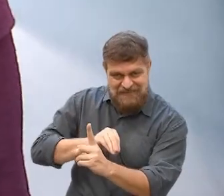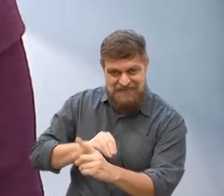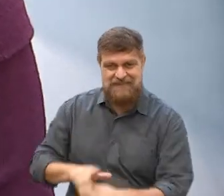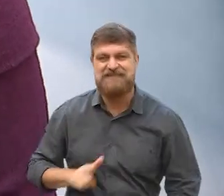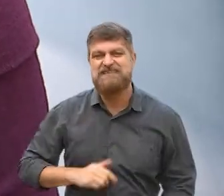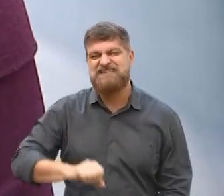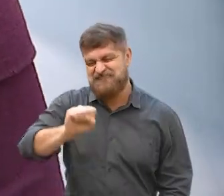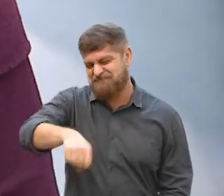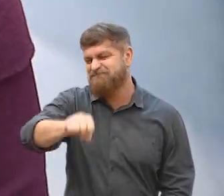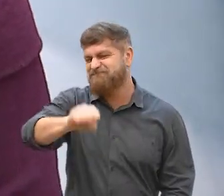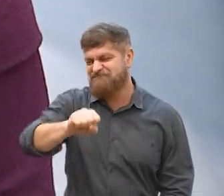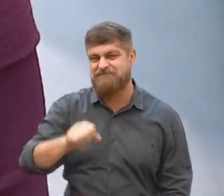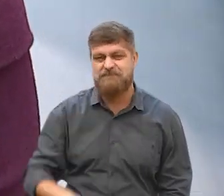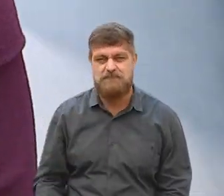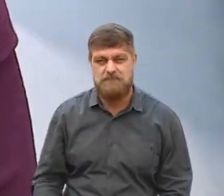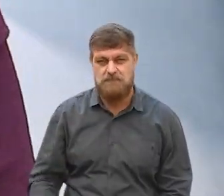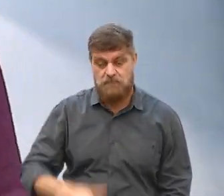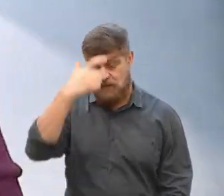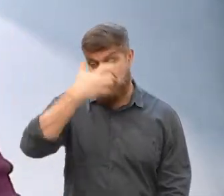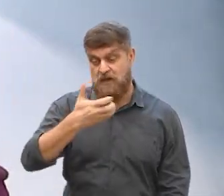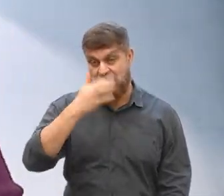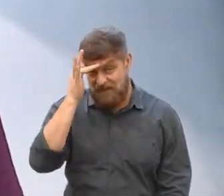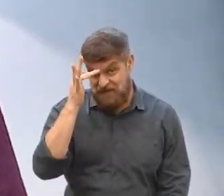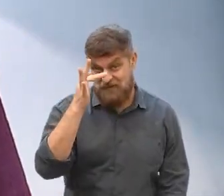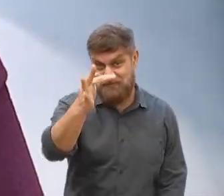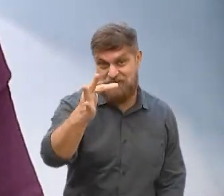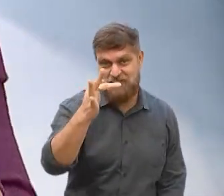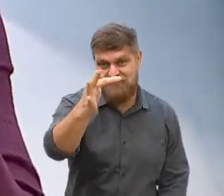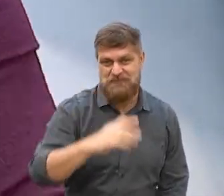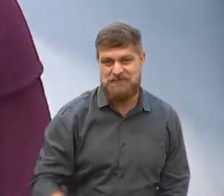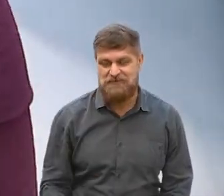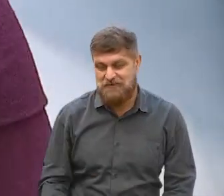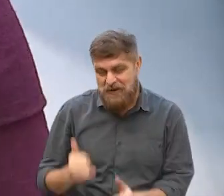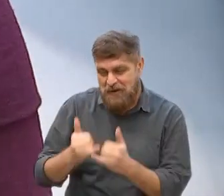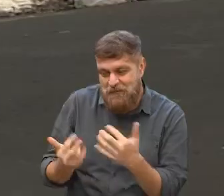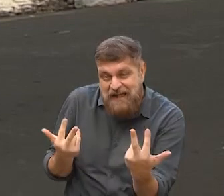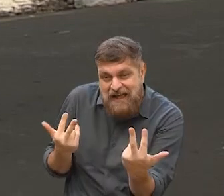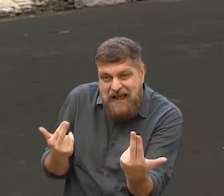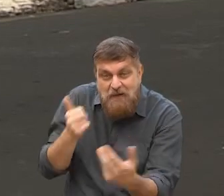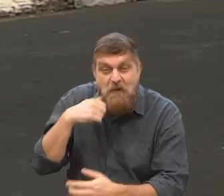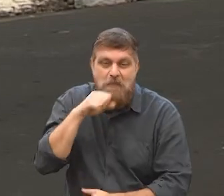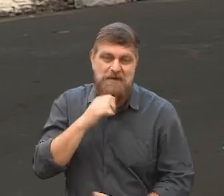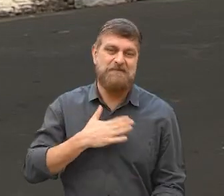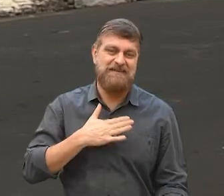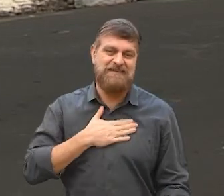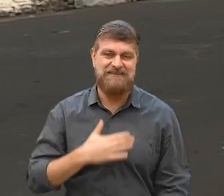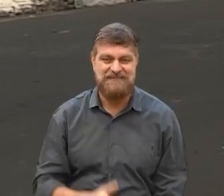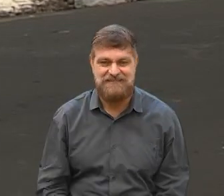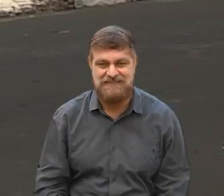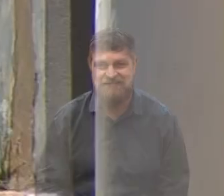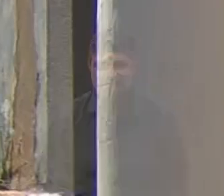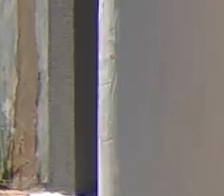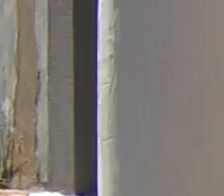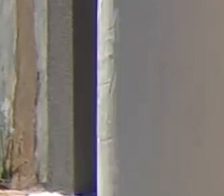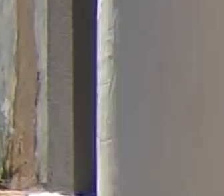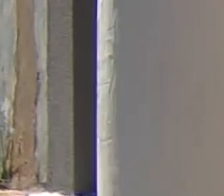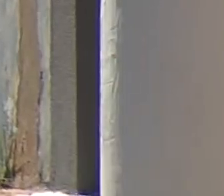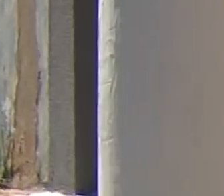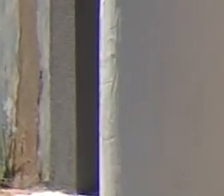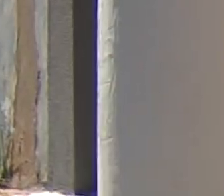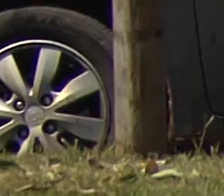está fazendo? Eu falei, eu já saí de onde eu estava, então vem trabalhar comigo, então eu vou e tal, e aí eu tô aqui. Depois disso, a minha filha teve o